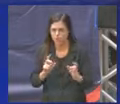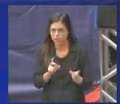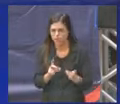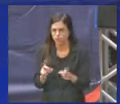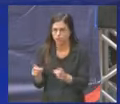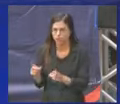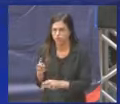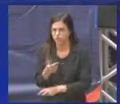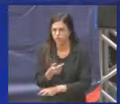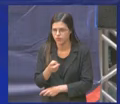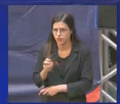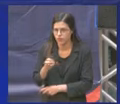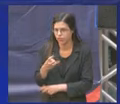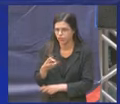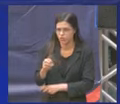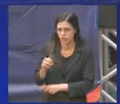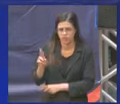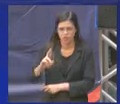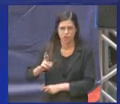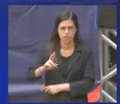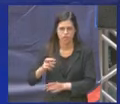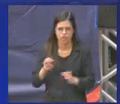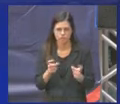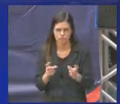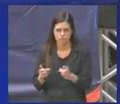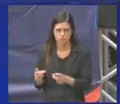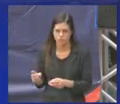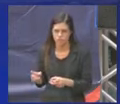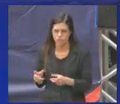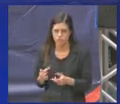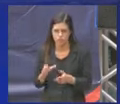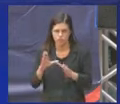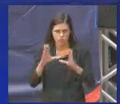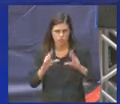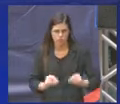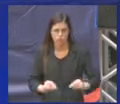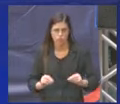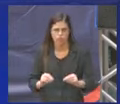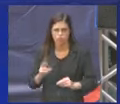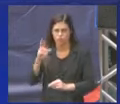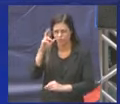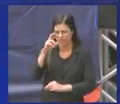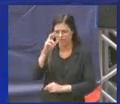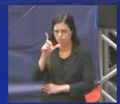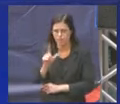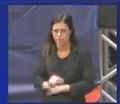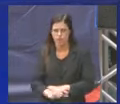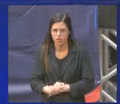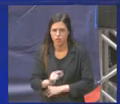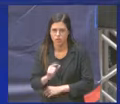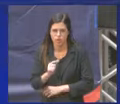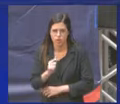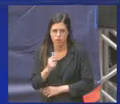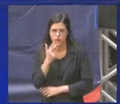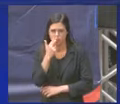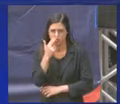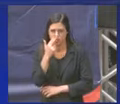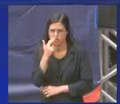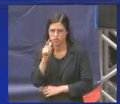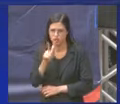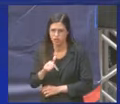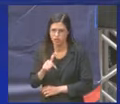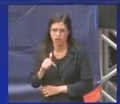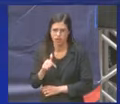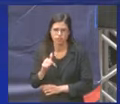R$ 30 e vendida principalmente na noite, onde a vigilância é menor, como se fosse uma bebida quente, uma bebida normal, e era uma